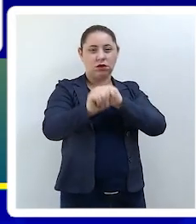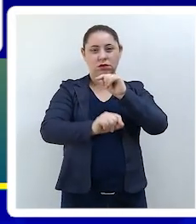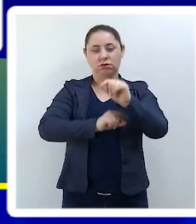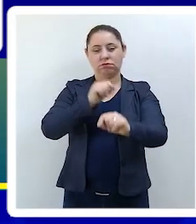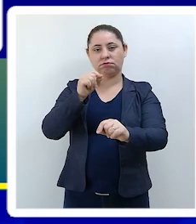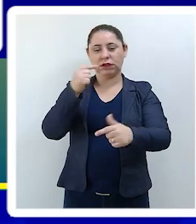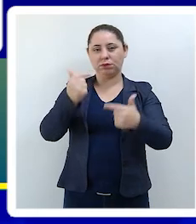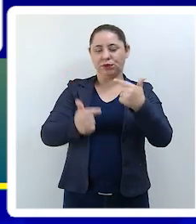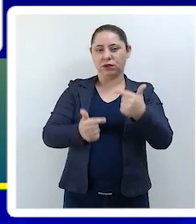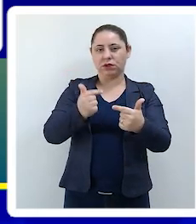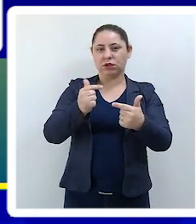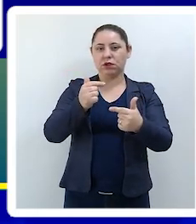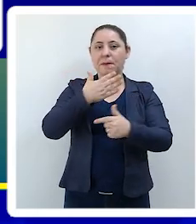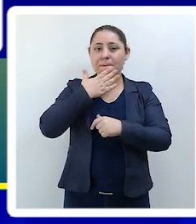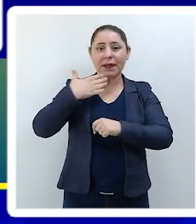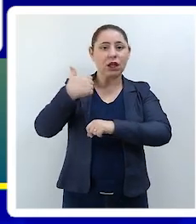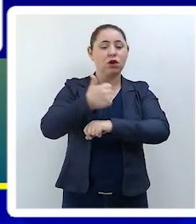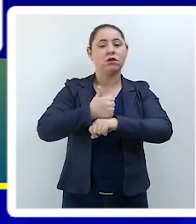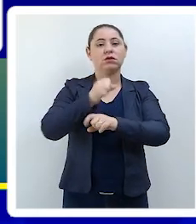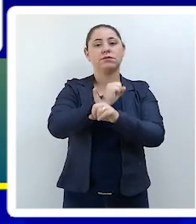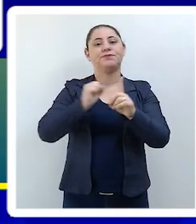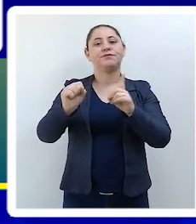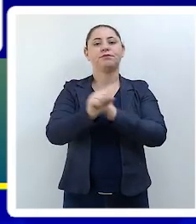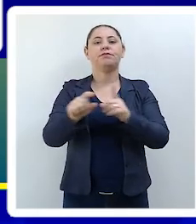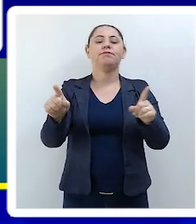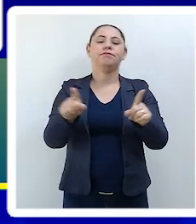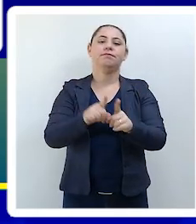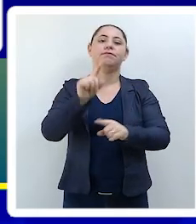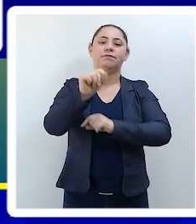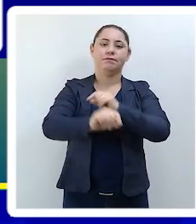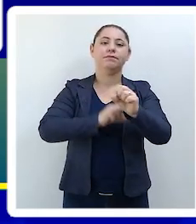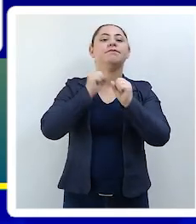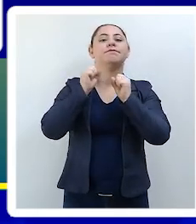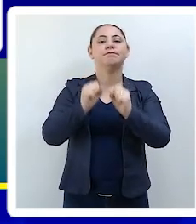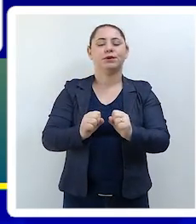políticas de melhoria da nossa sociedade, né? Que a gente